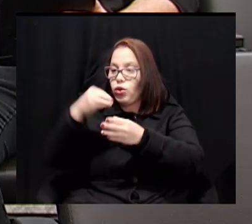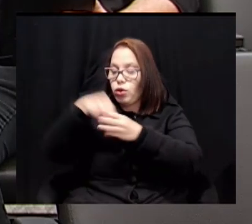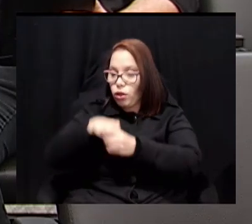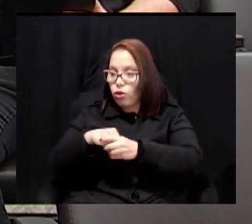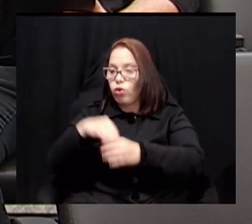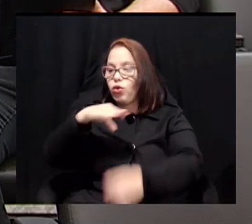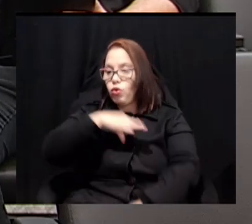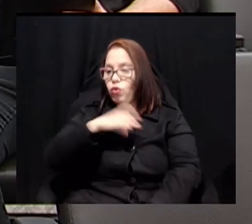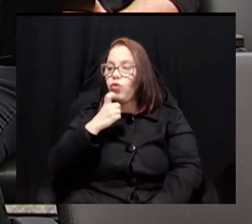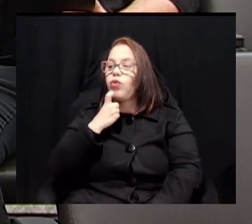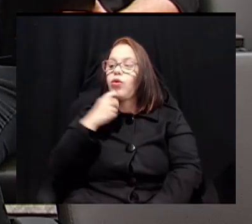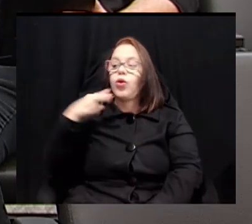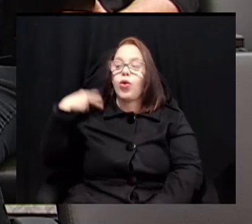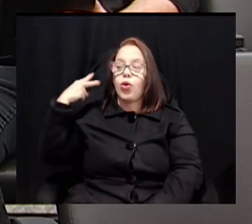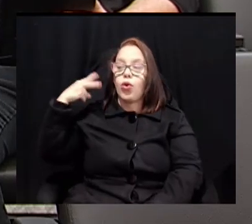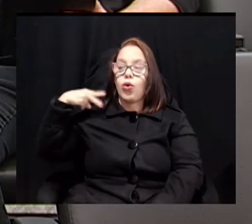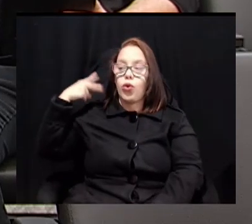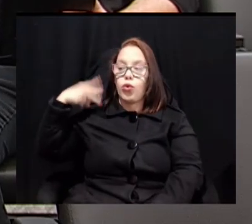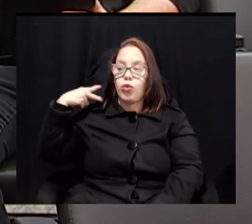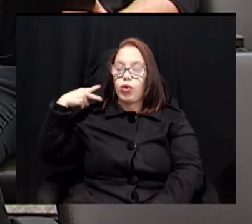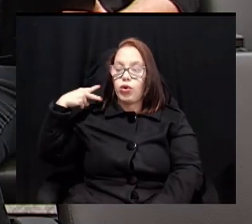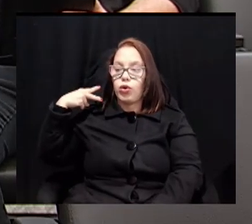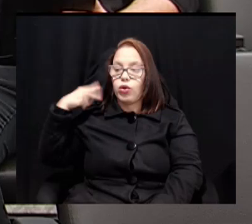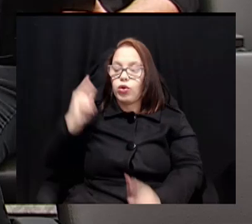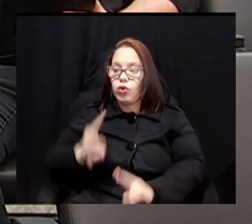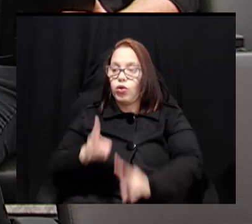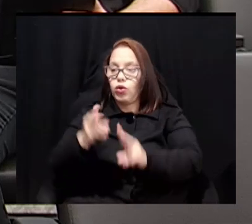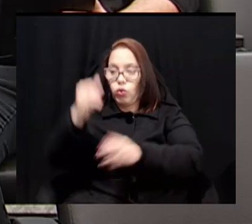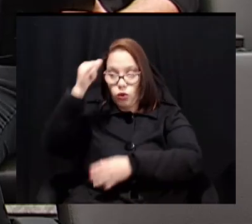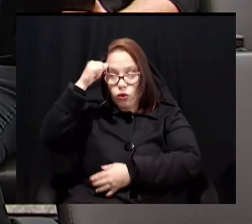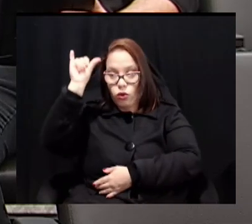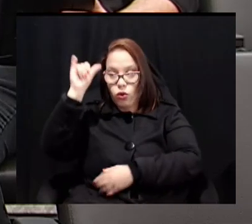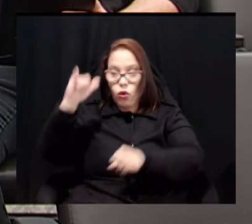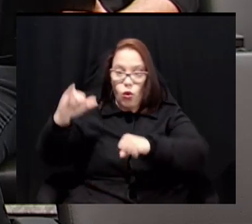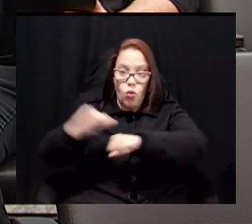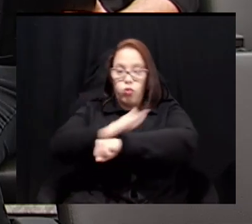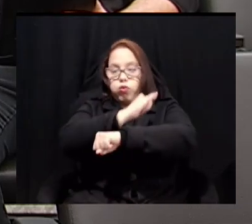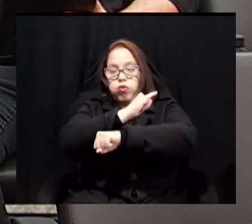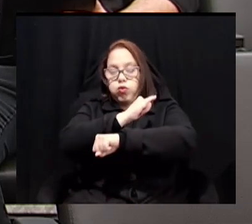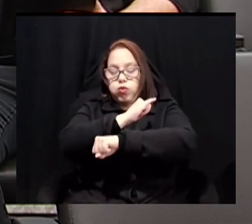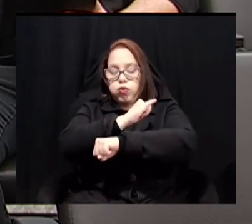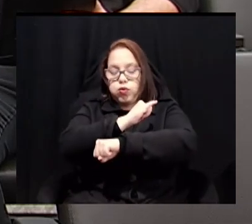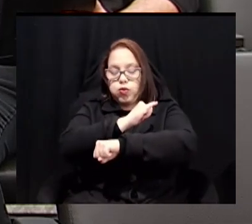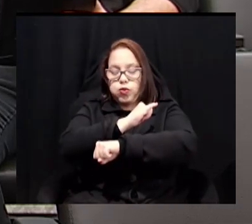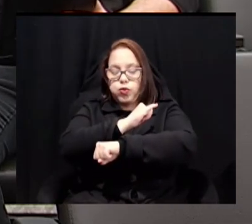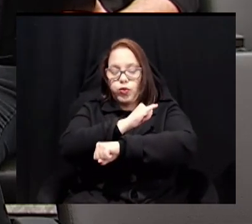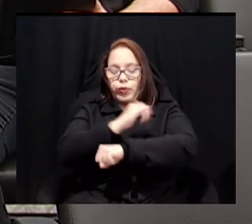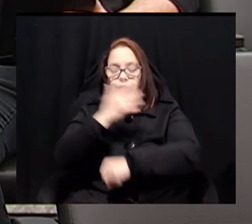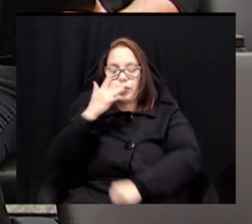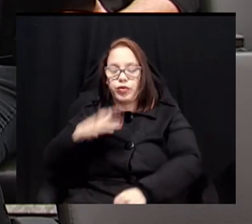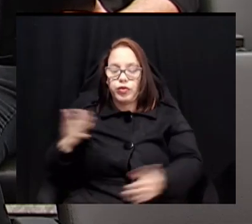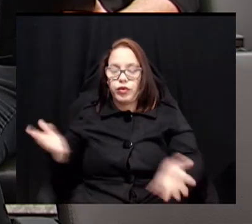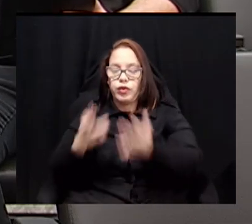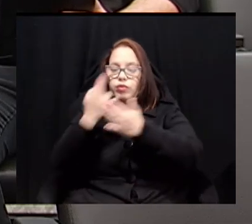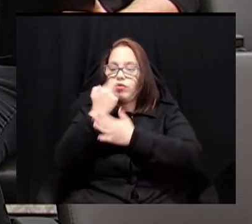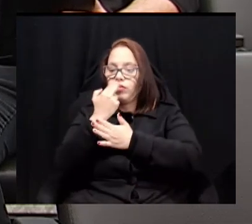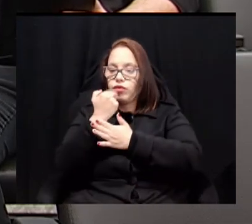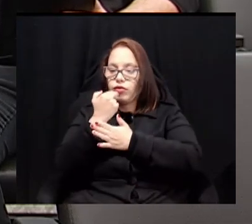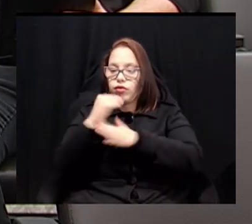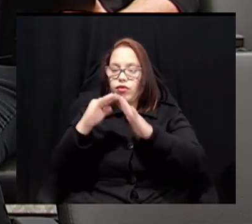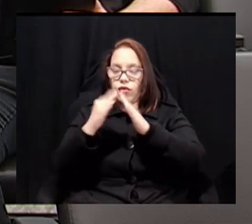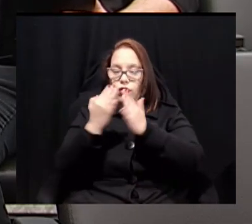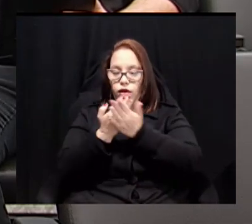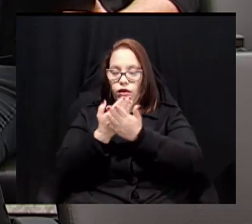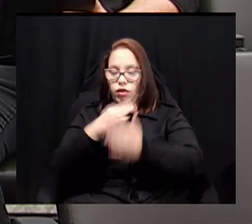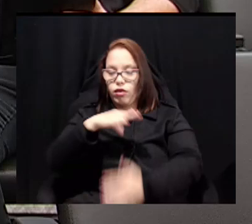Política Municipal Permanente de Prevenção à Obesidade Infantil e Promoção da Saúde Nutricional nas Escolas Públicas, com